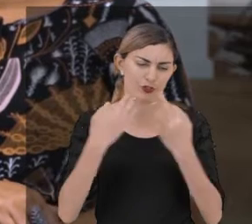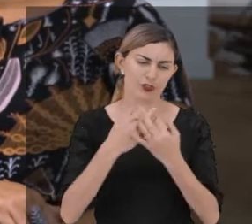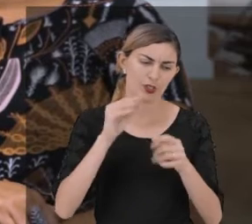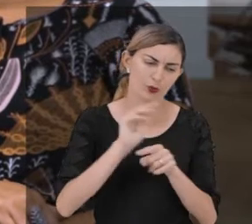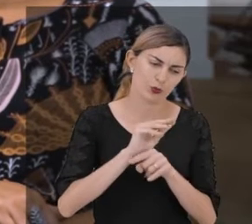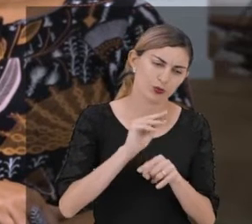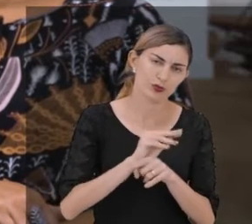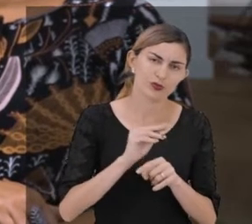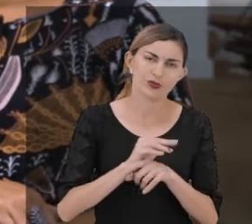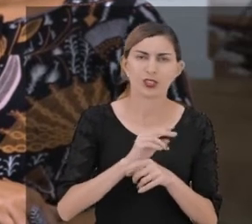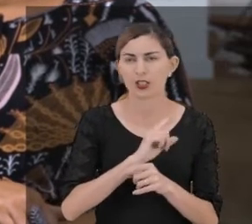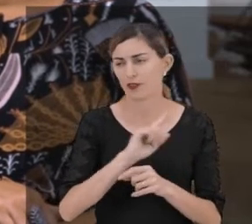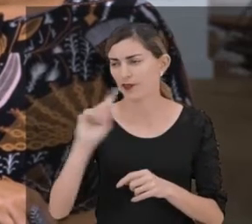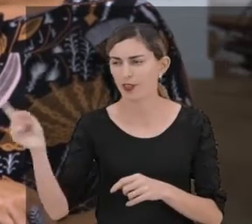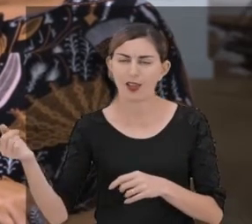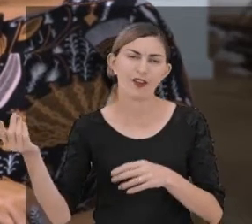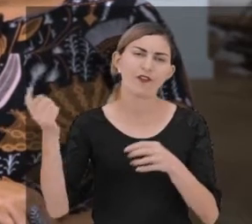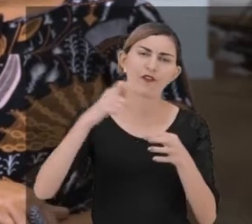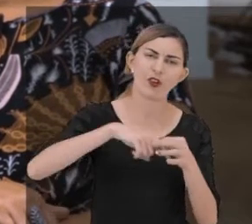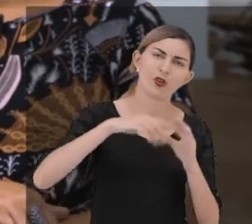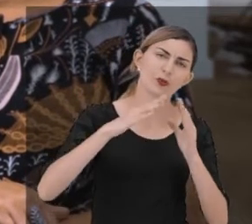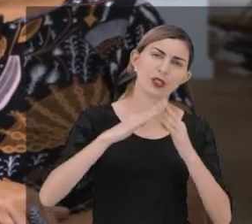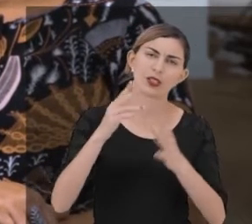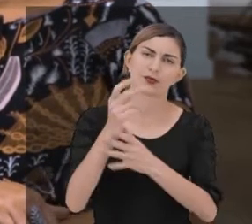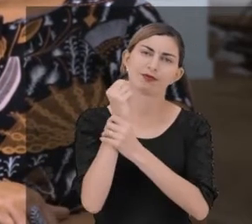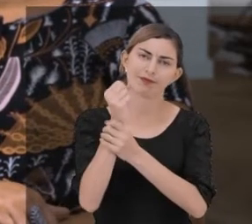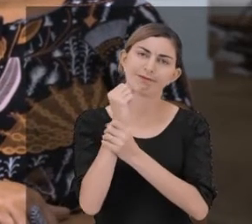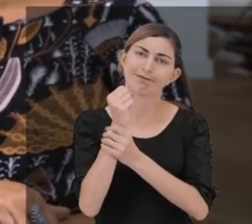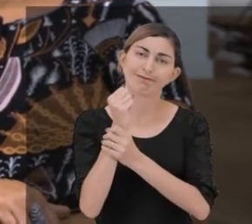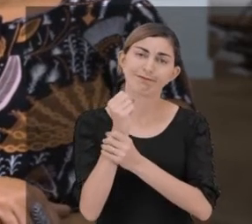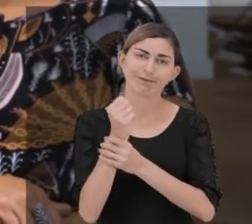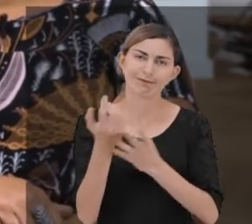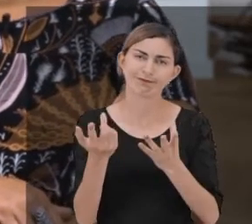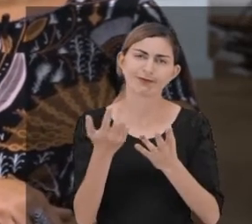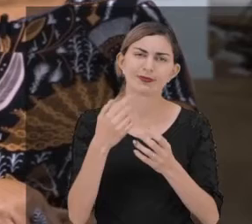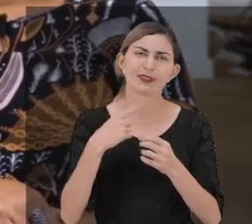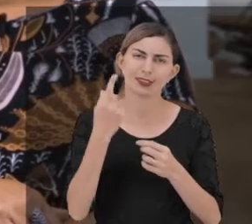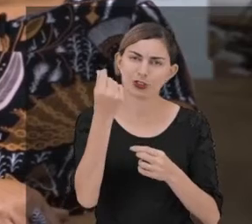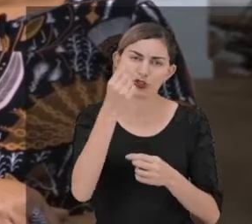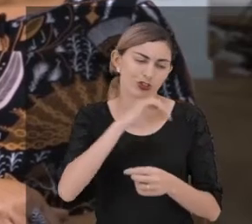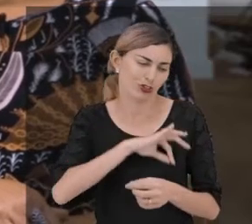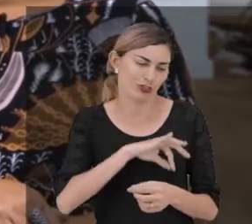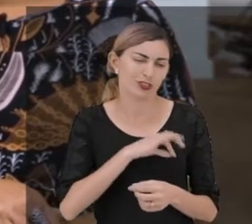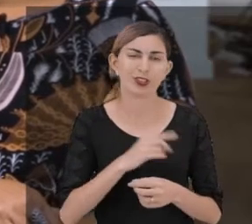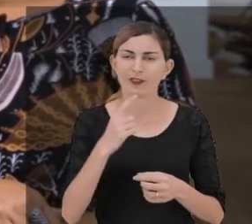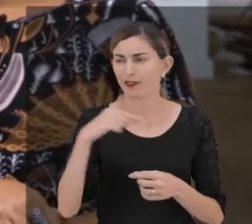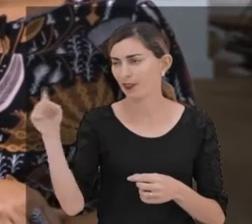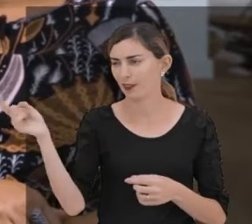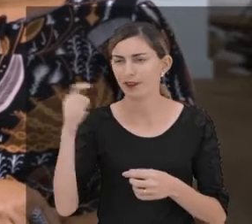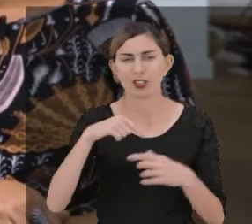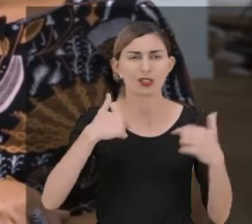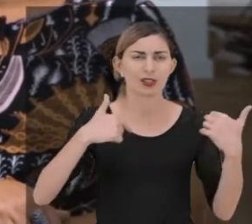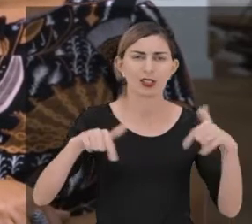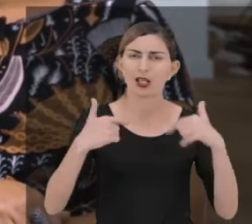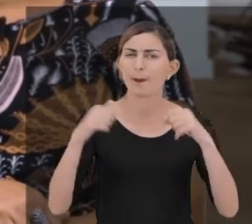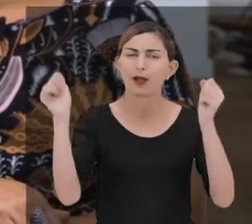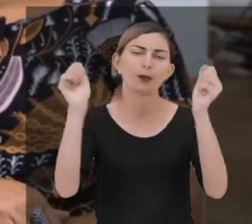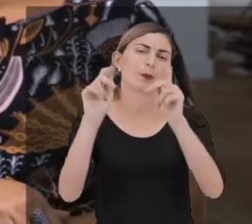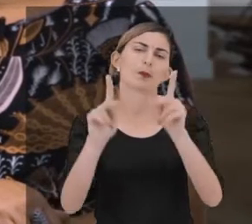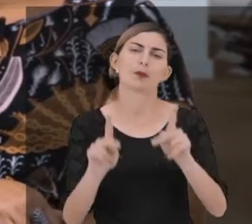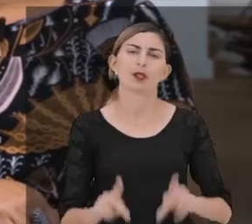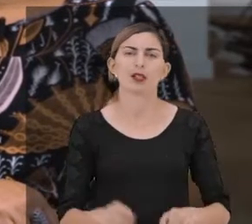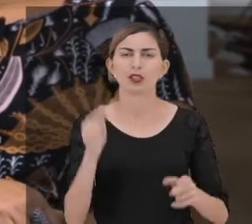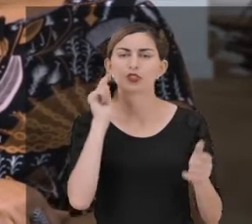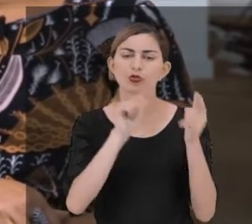ele saia e entre em casa em segurança, que ele traga a sua remuneração, que ele trabalhe em paz, que